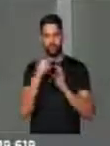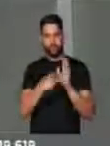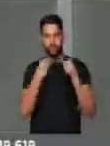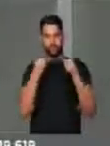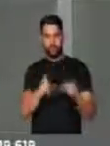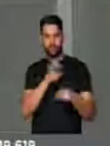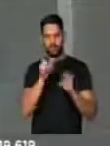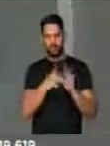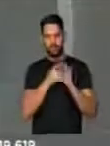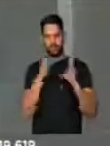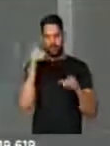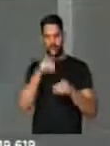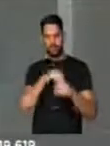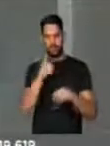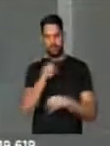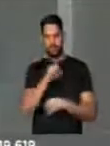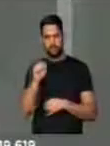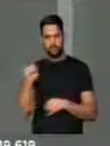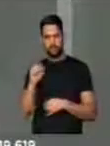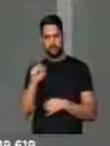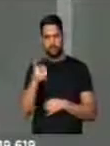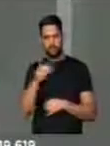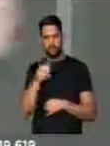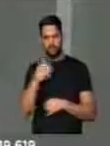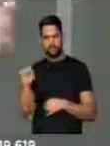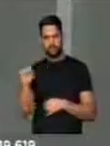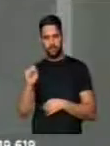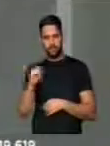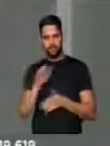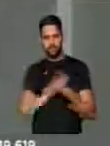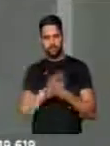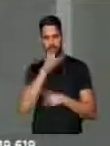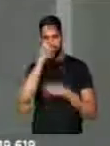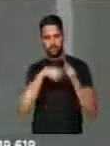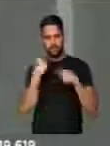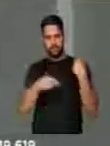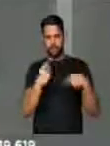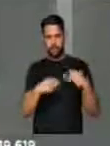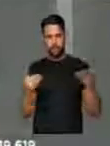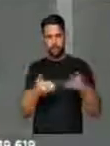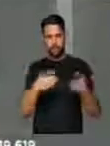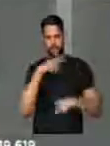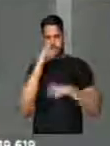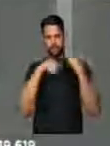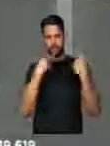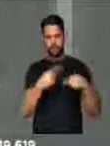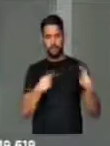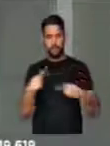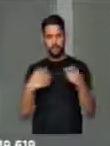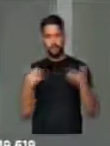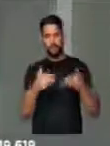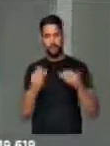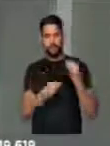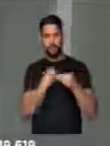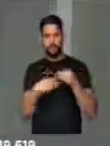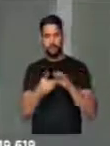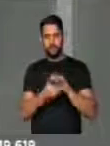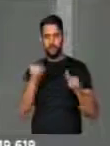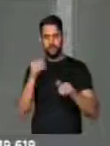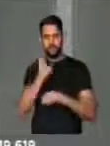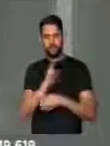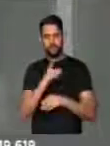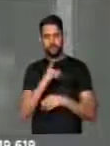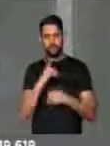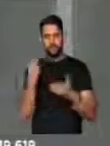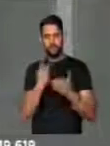projeto e deixar a eleição de 18 para 2018. Não é isso que o povo quer discutir agora. O povo quer discutir agora é como é que a gente tira o